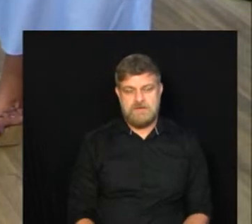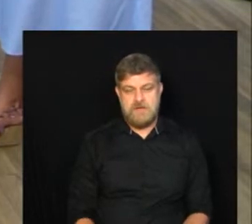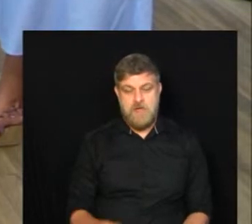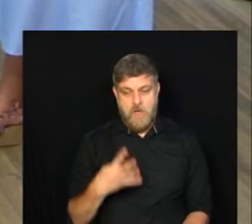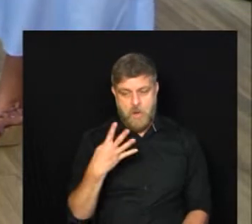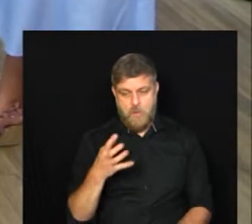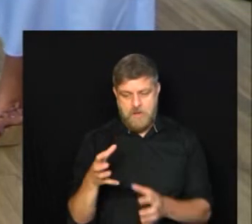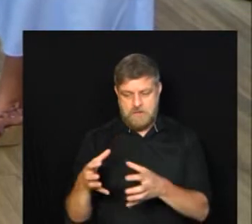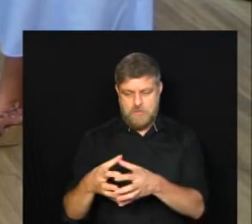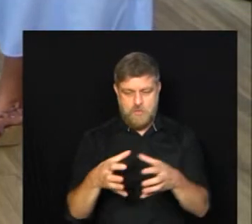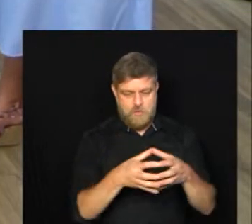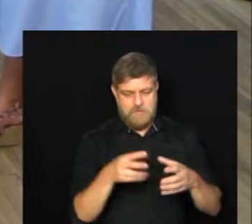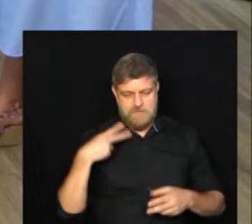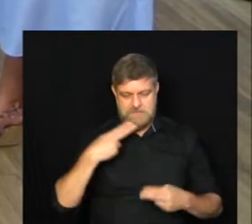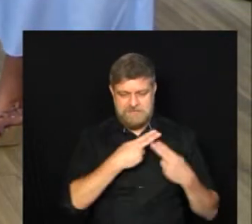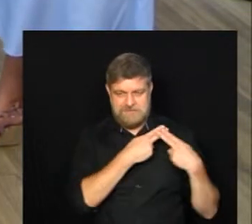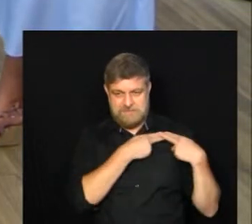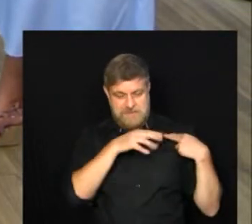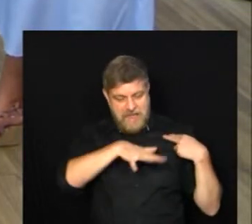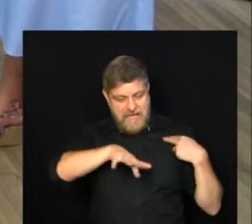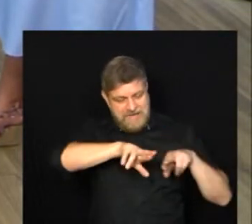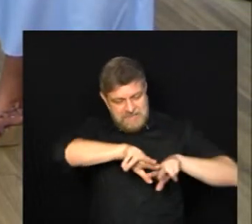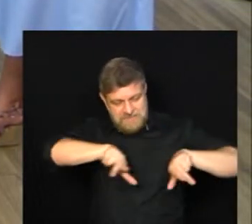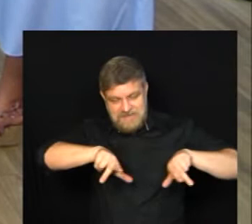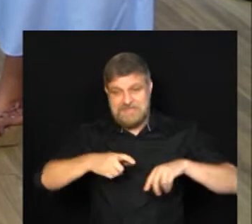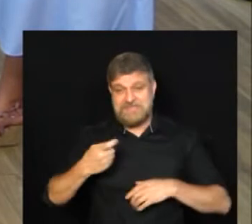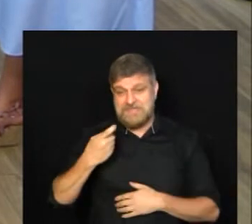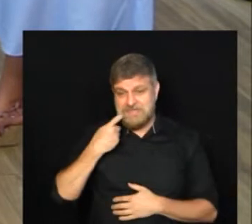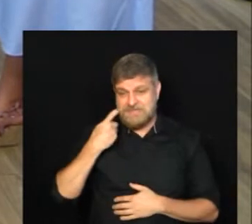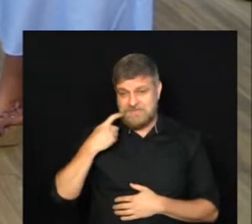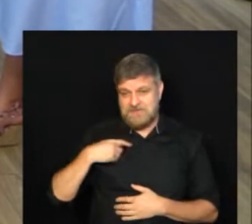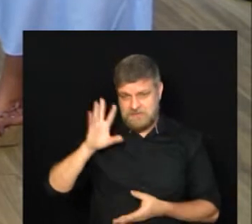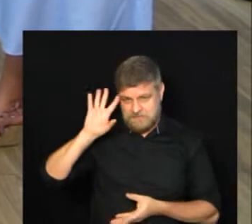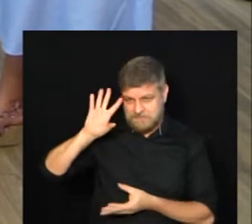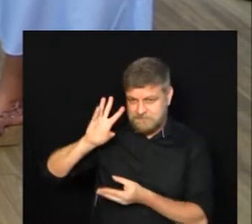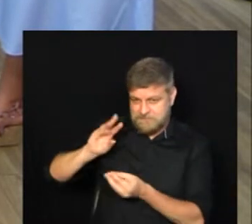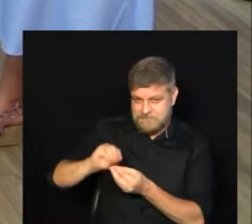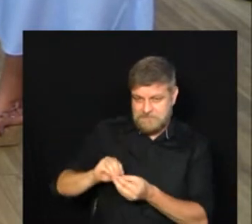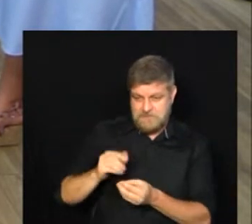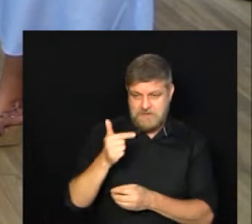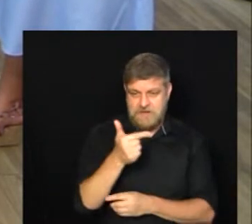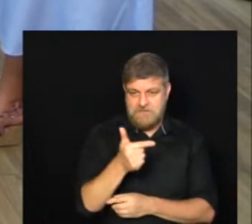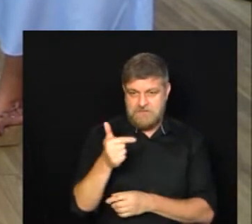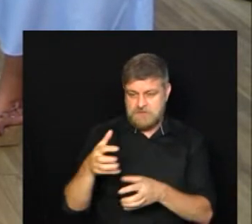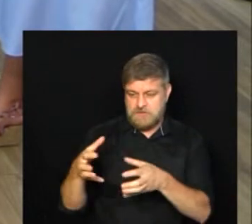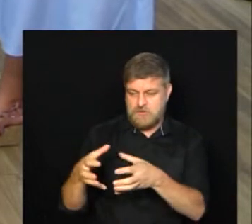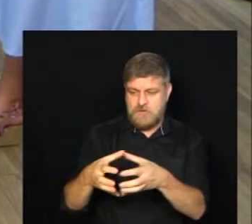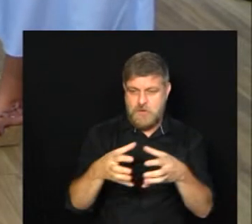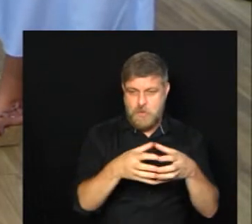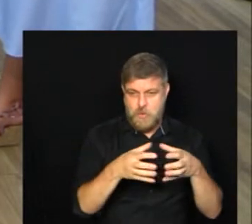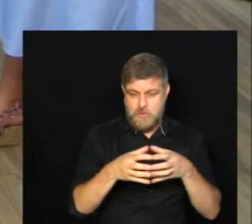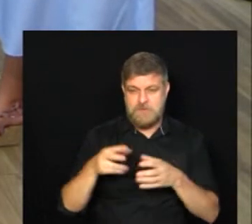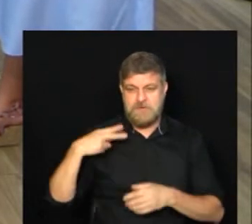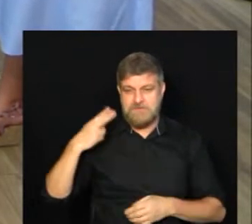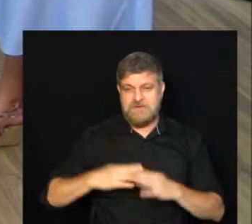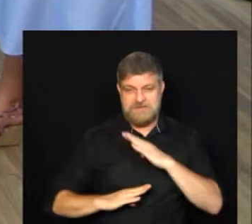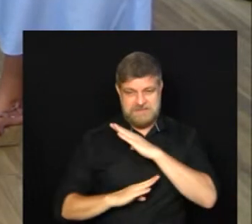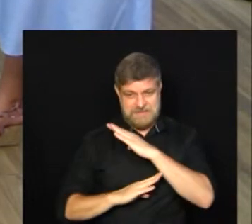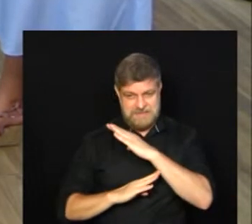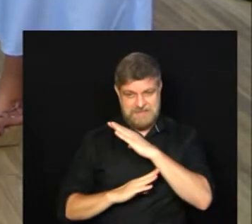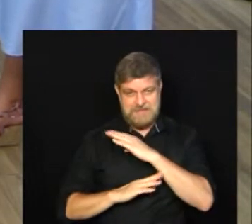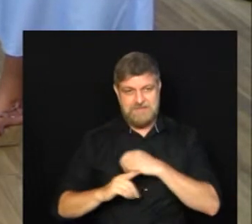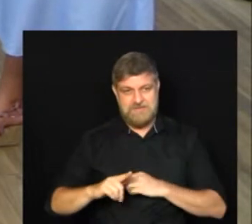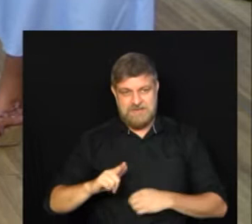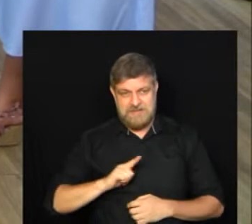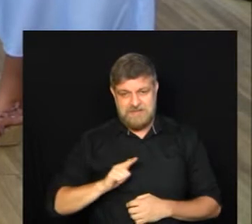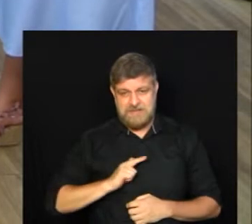4 comissões em Thalmina Abreu e na sexta-feira a gente encerra então as 22 comissões aqui da Câmara de Campinas